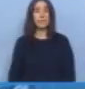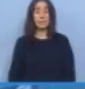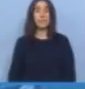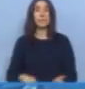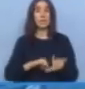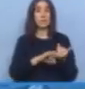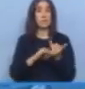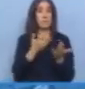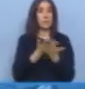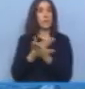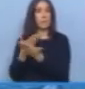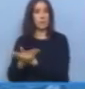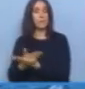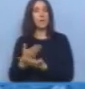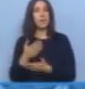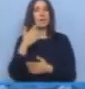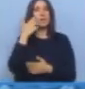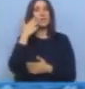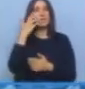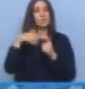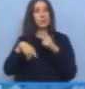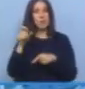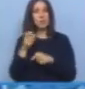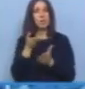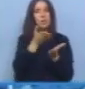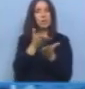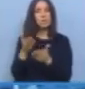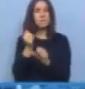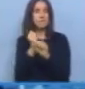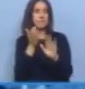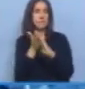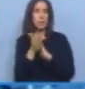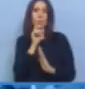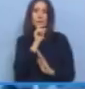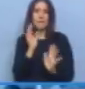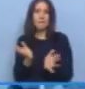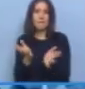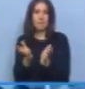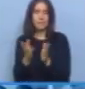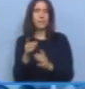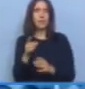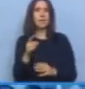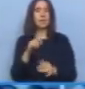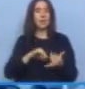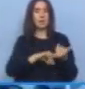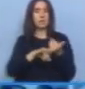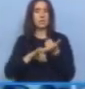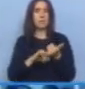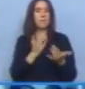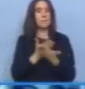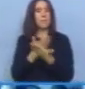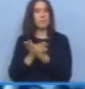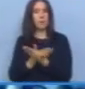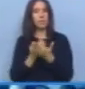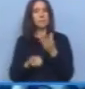é um projeto que ajuda os refugiados para arranjar oportunidades para trabalhar. E a ideia da Associação Bom ao Pão foi através de